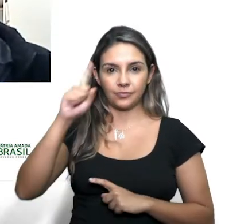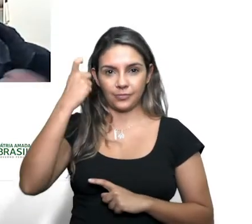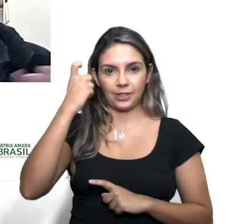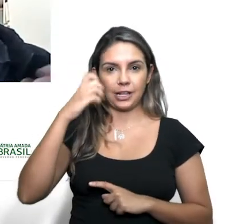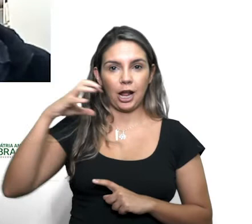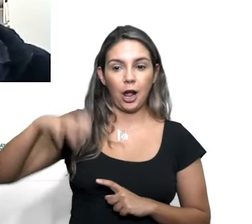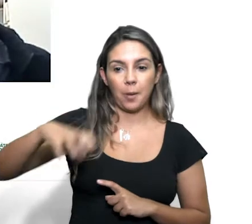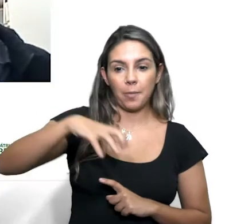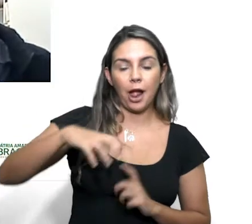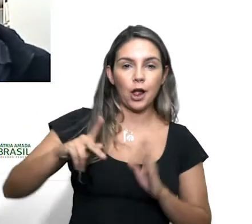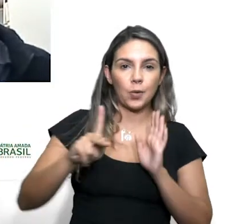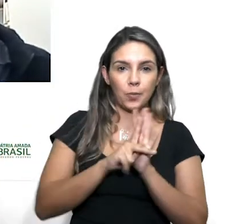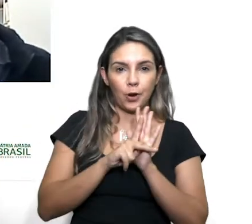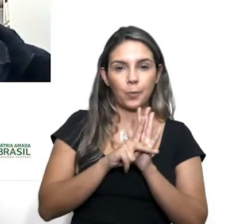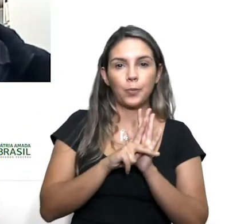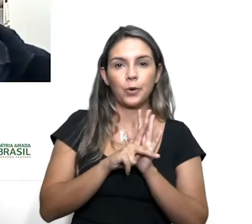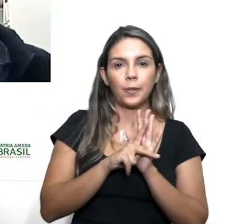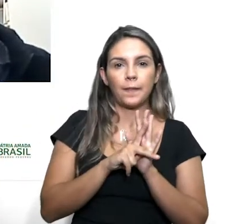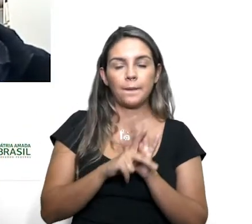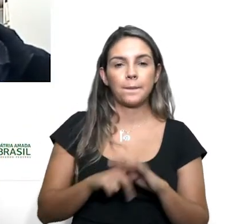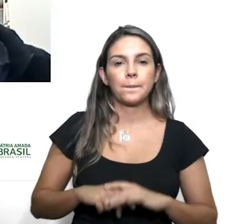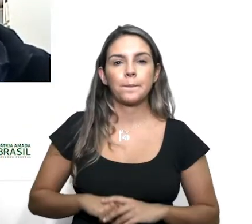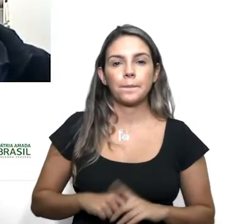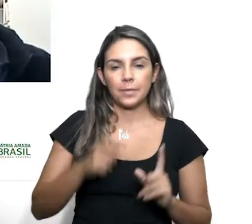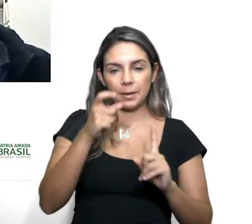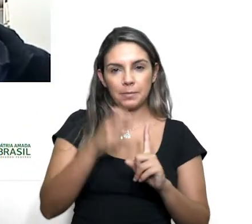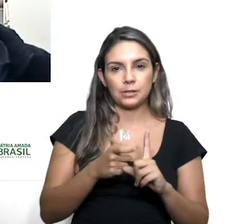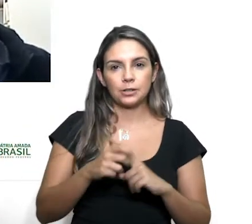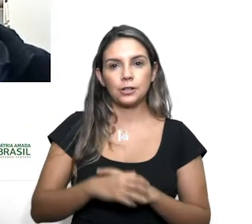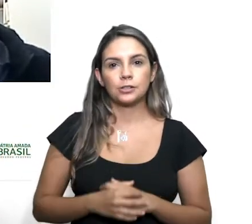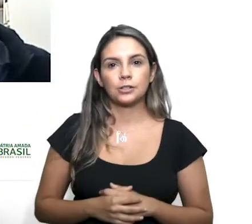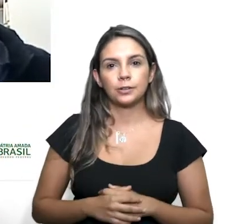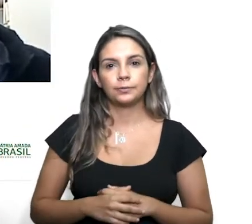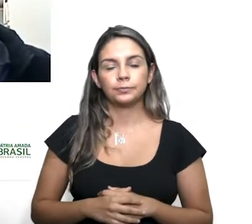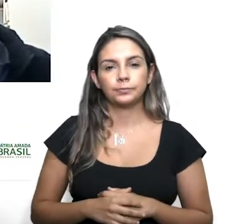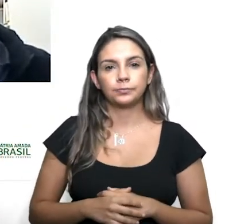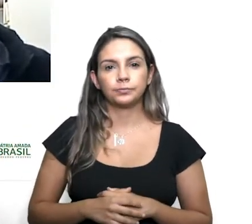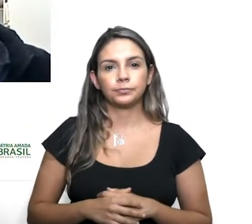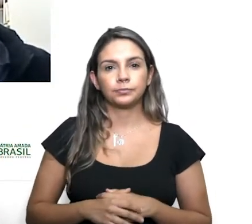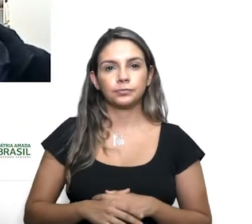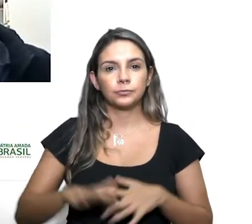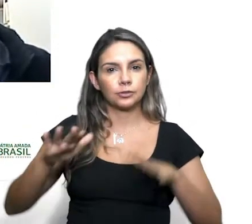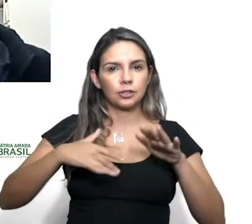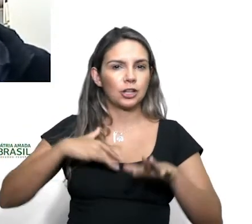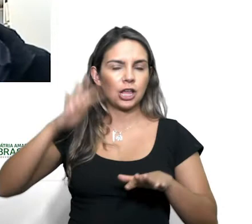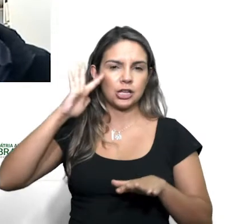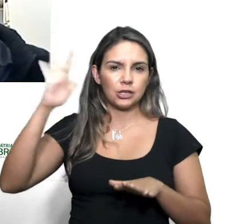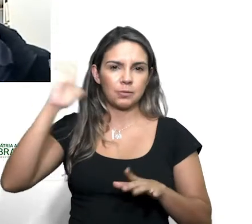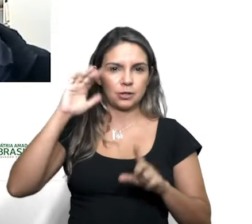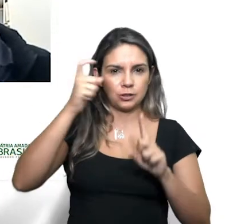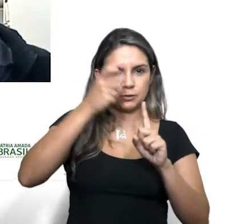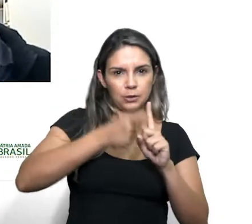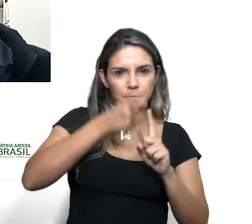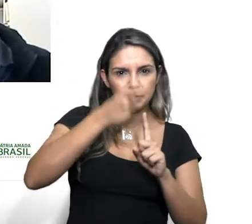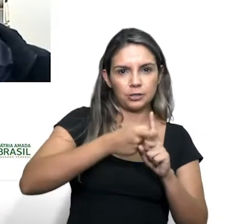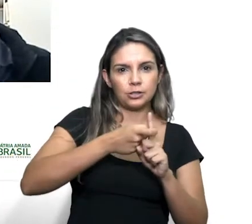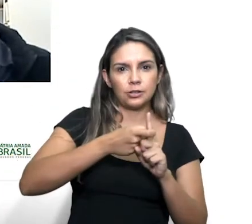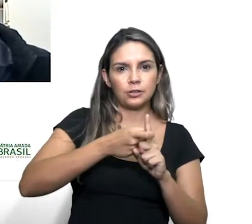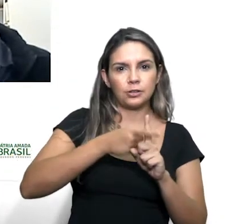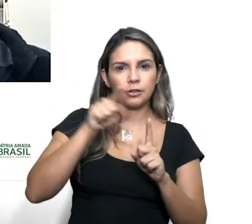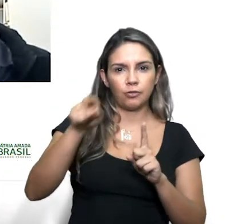o próprio bairro era o personagem, não é? Às vezes eu imagino que os personagens que